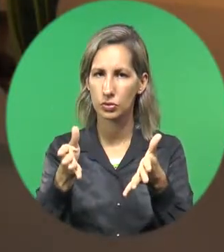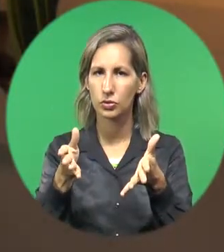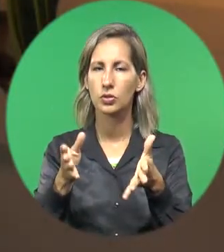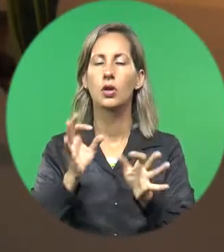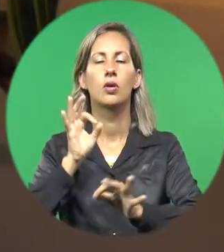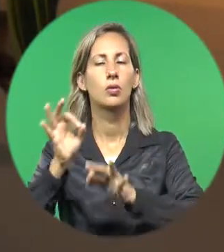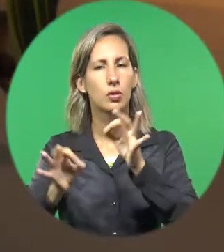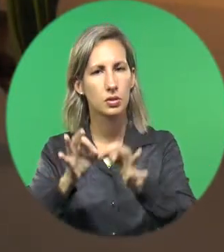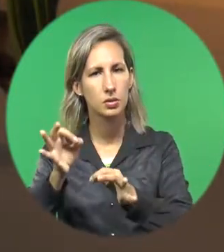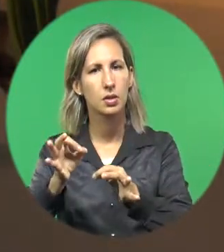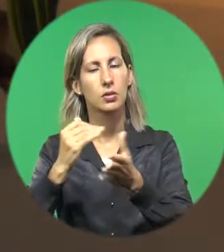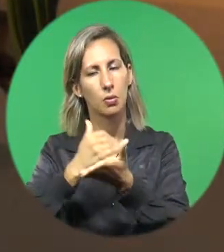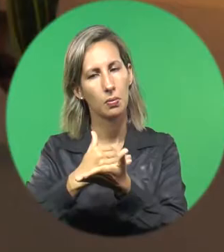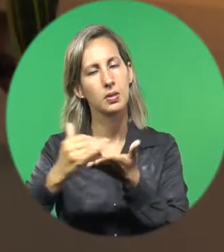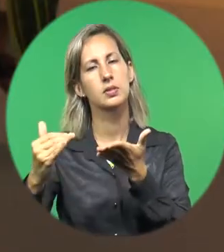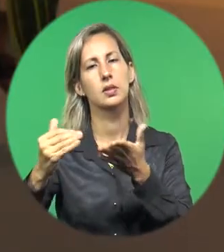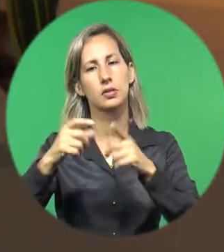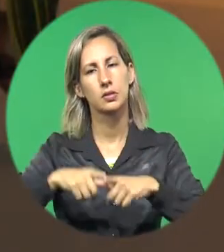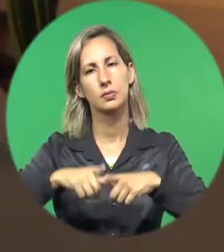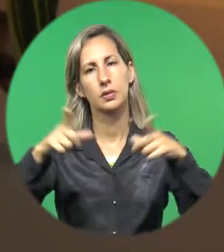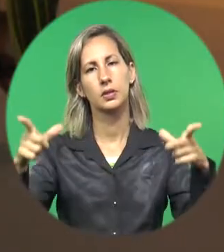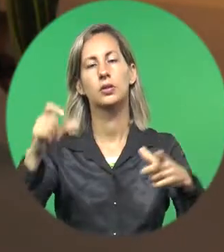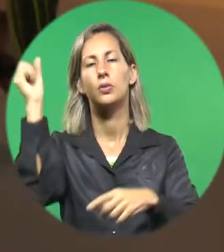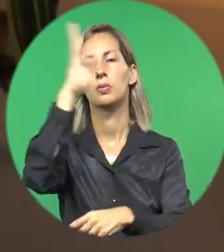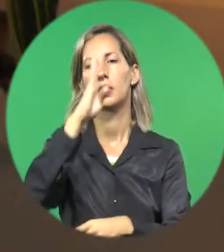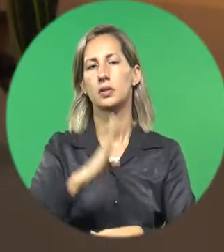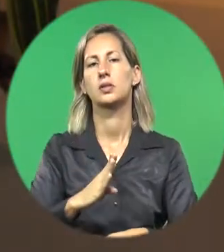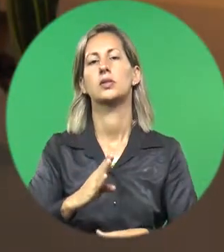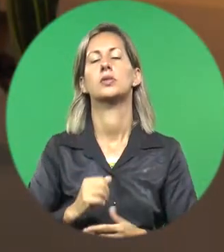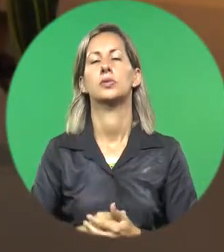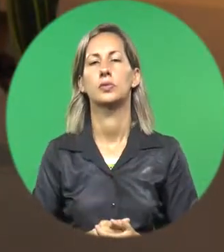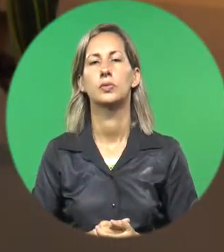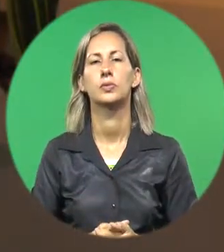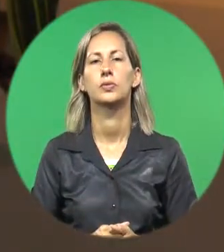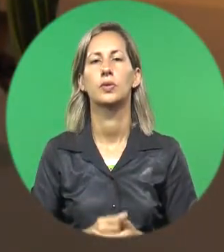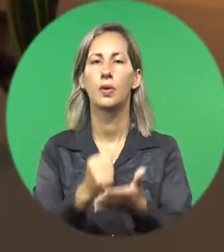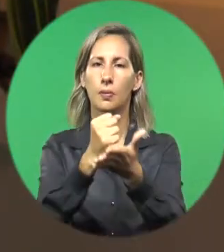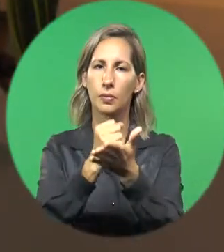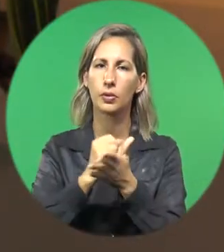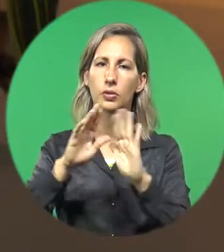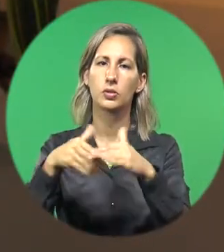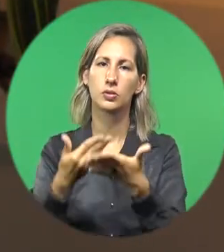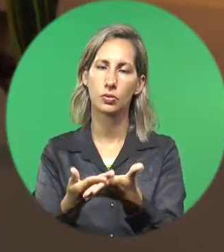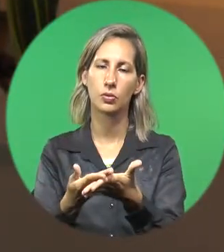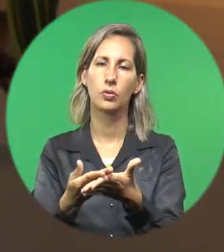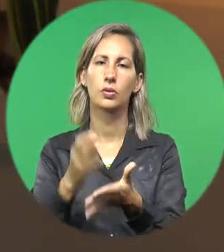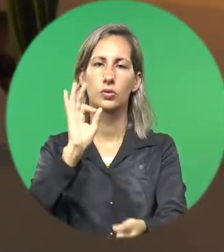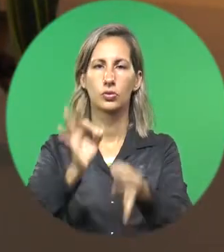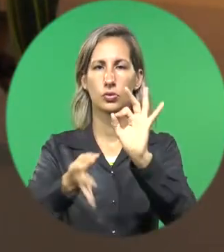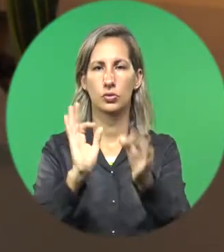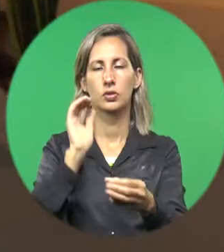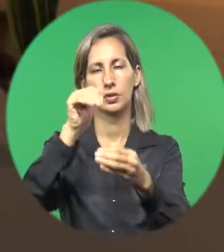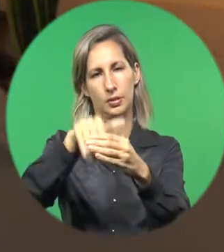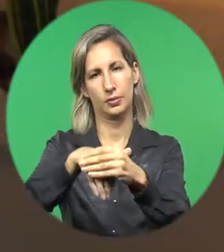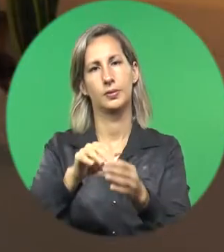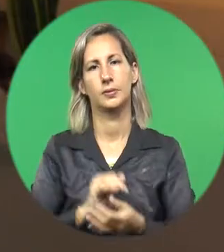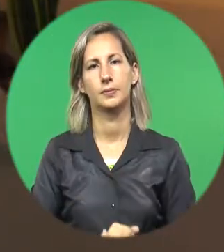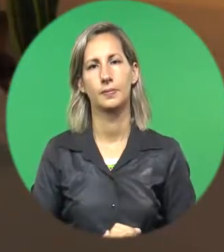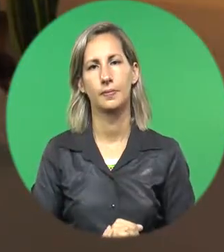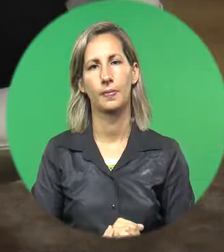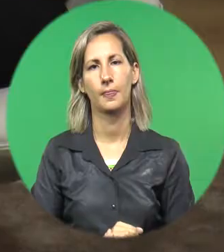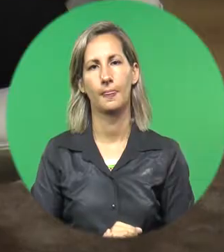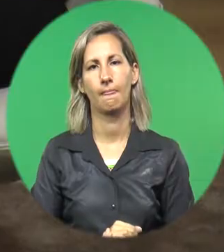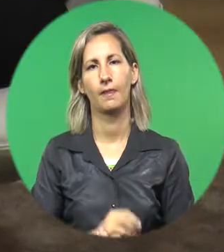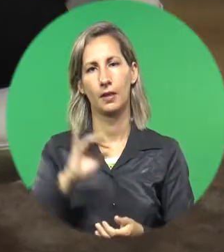já foi montado, mas ele vai começar a ser expandido agora no Brasil inteiro, vai contar com as escolas judiciárias